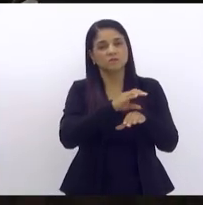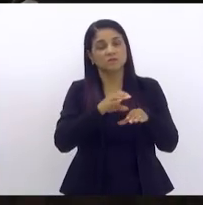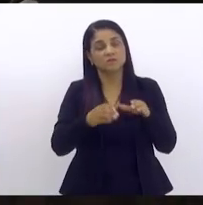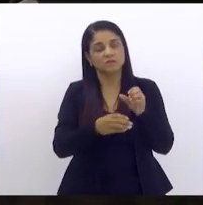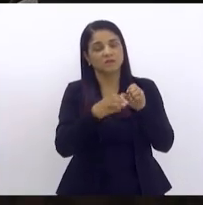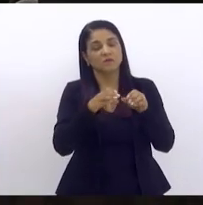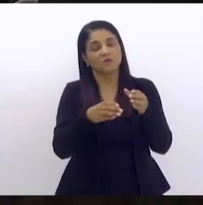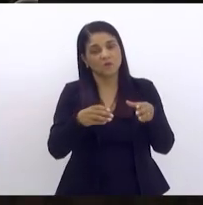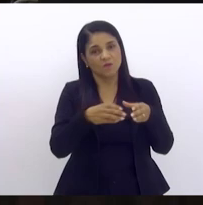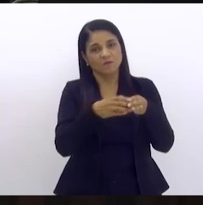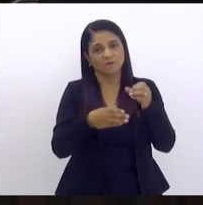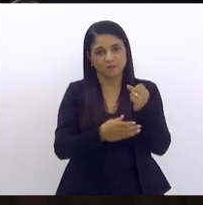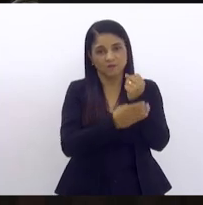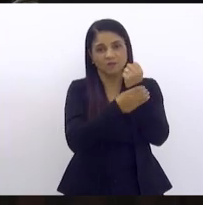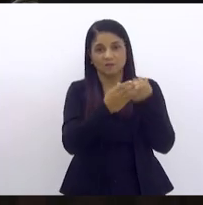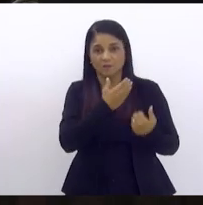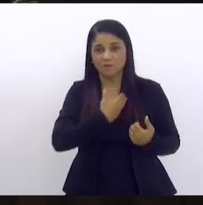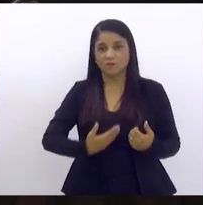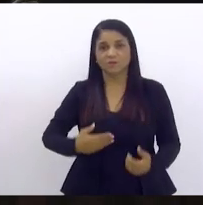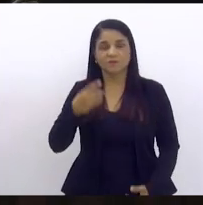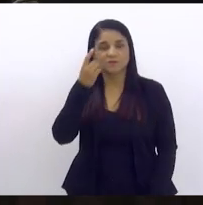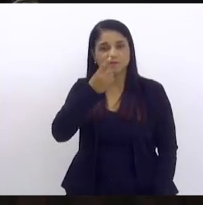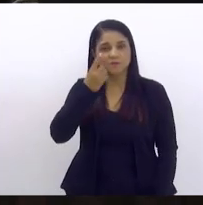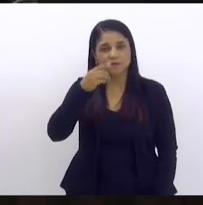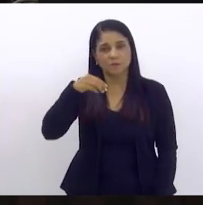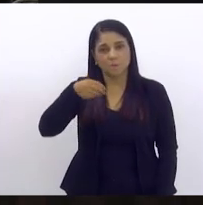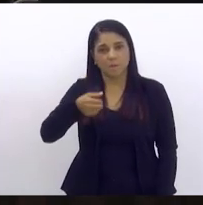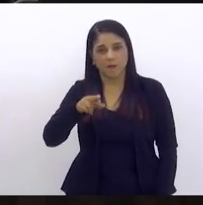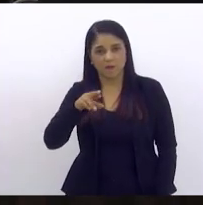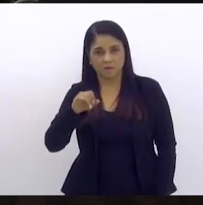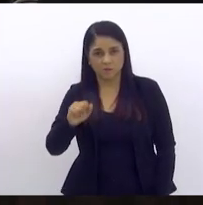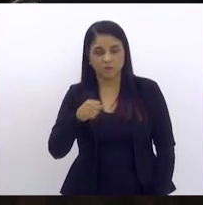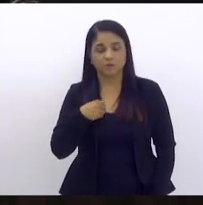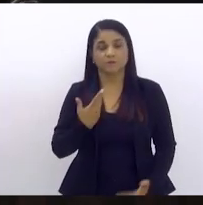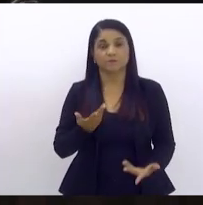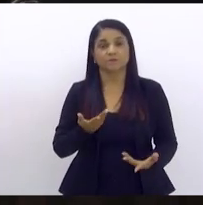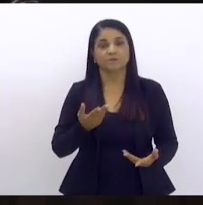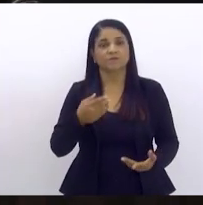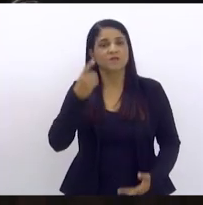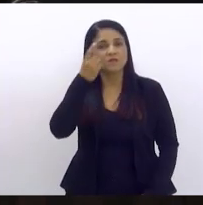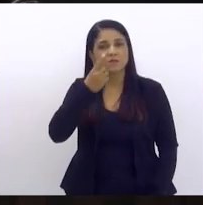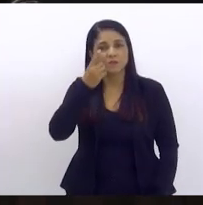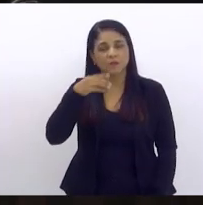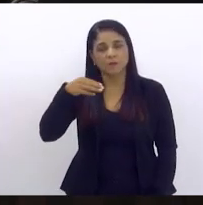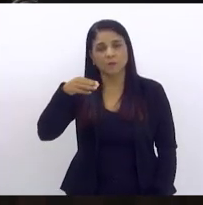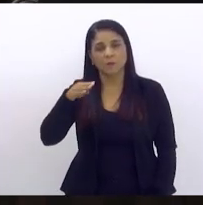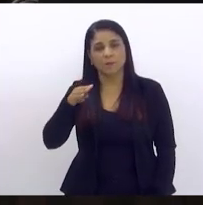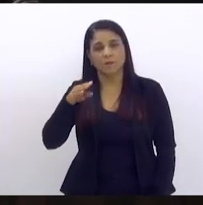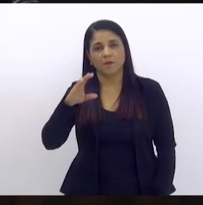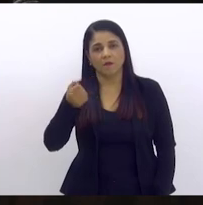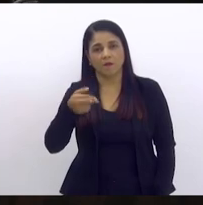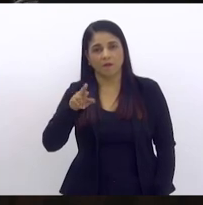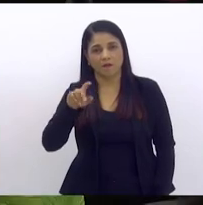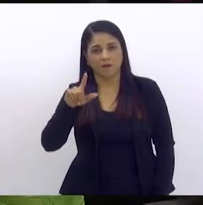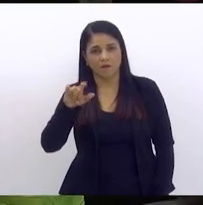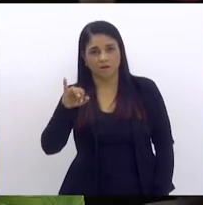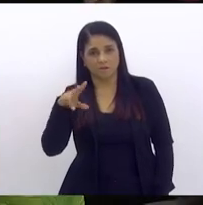deputado Márcio Gualberto. Não está. Deputado Carlinhos, BNH.